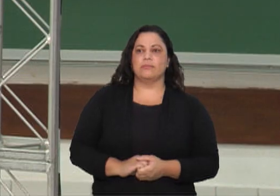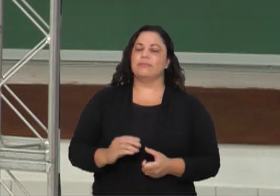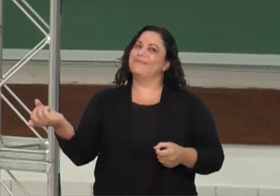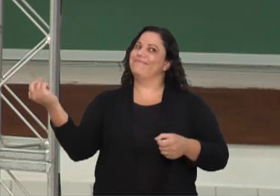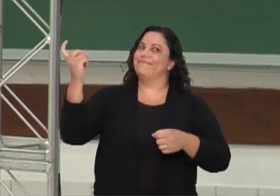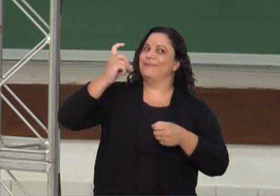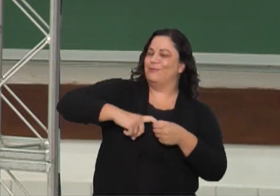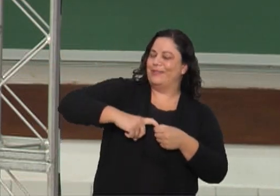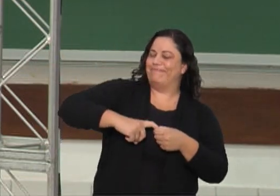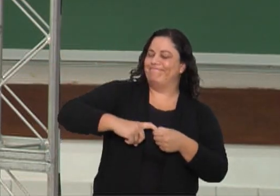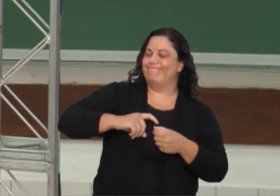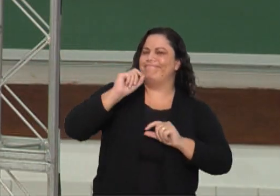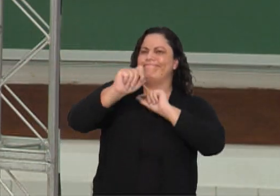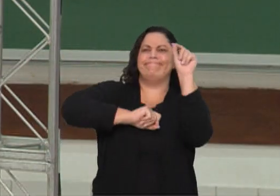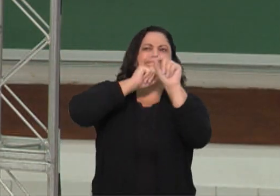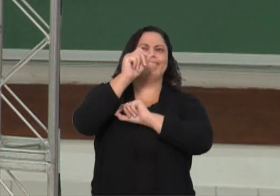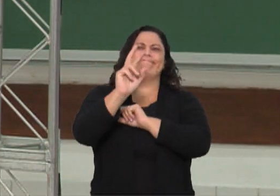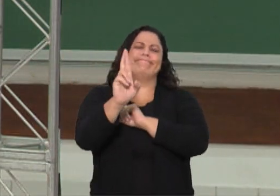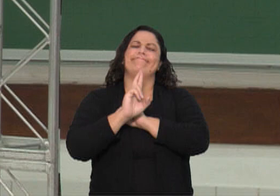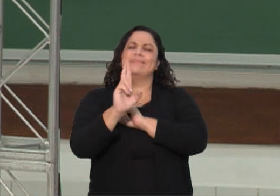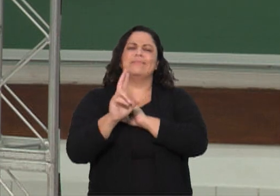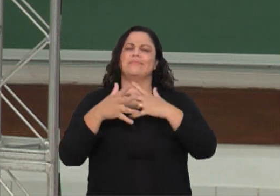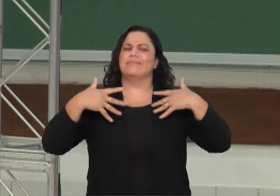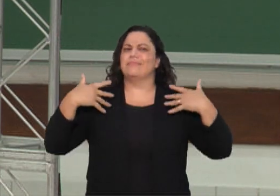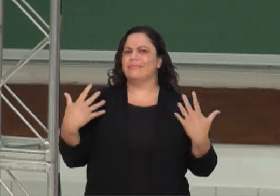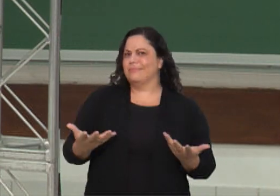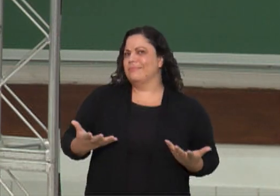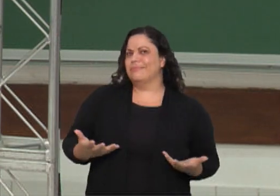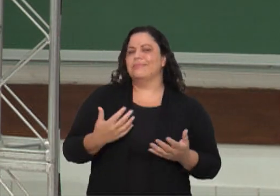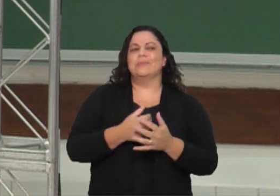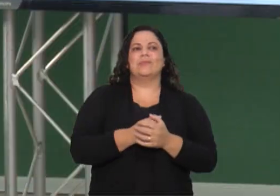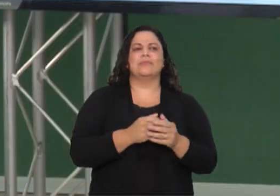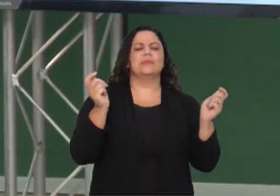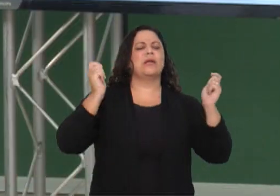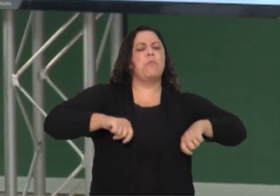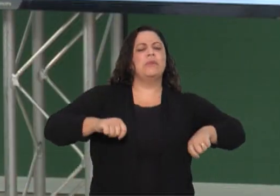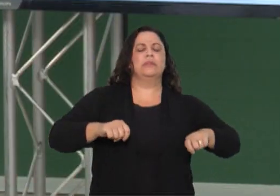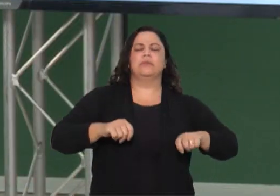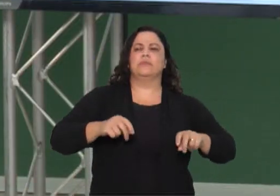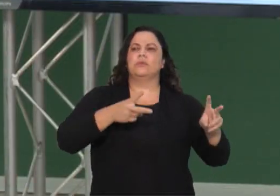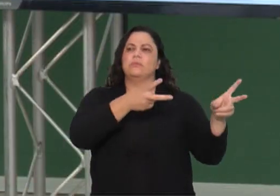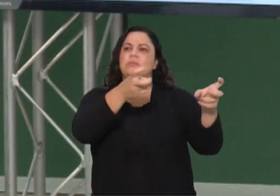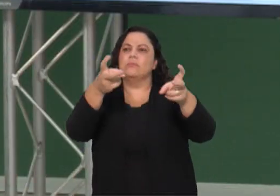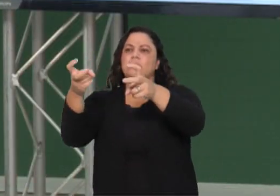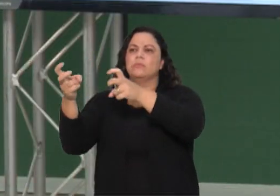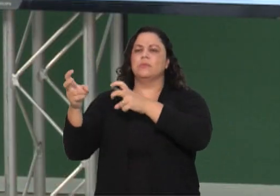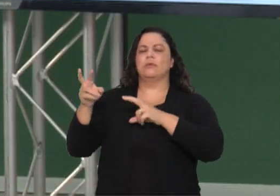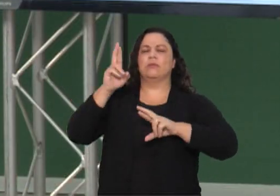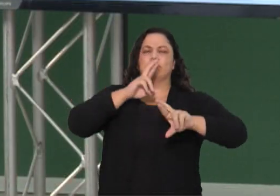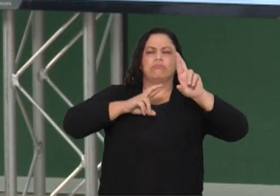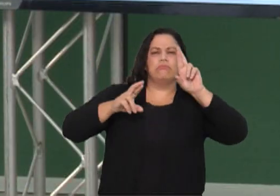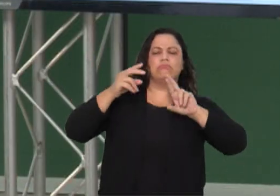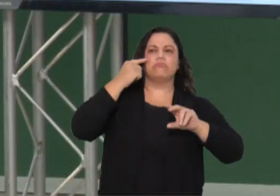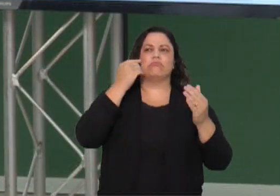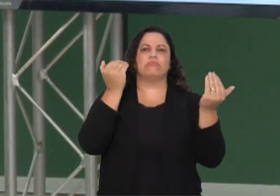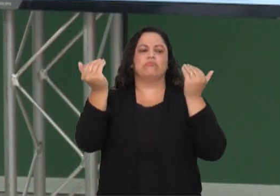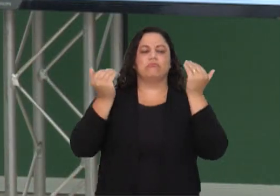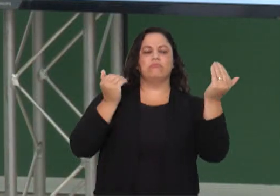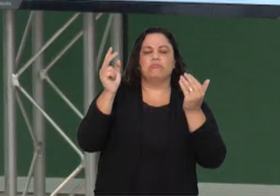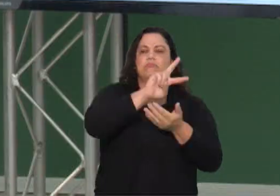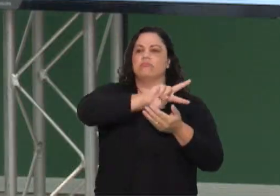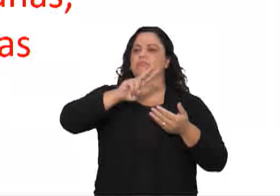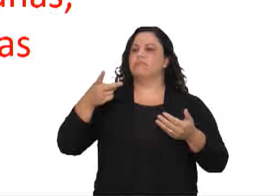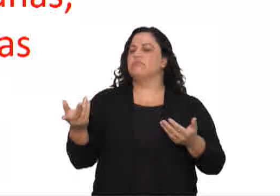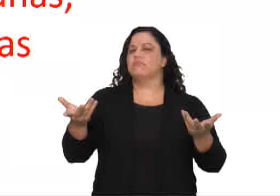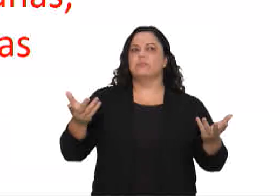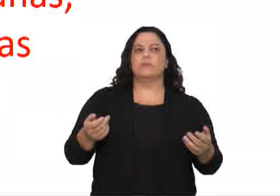Voltei. O que vocês responderam aí? O que nós podemos observar e analisar, comparar diferenças e semelhanças das duas imagens?